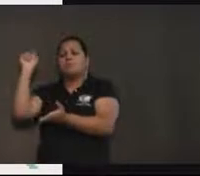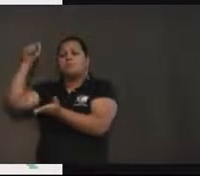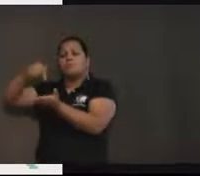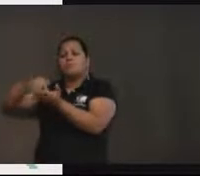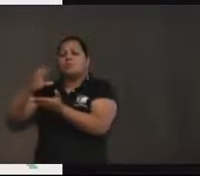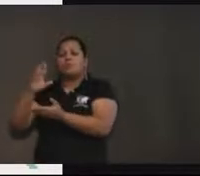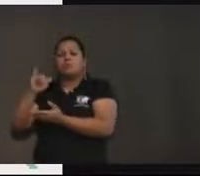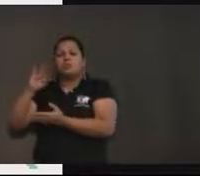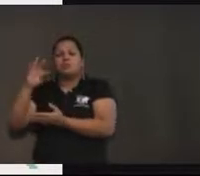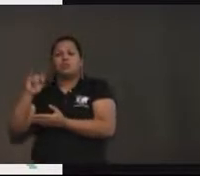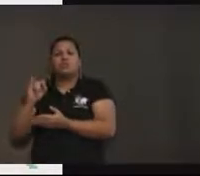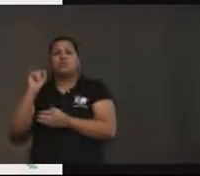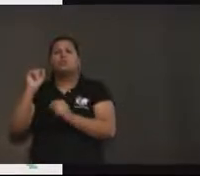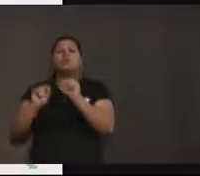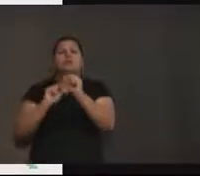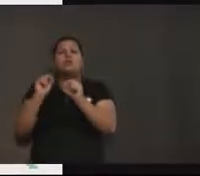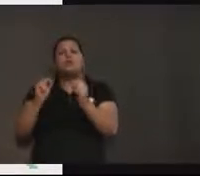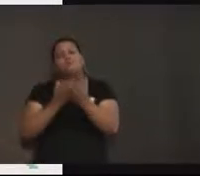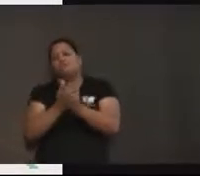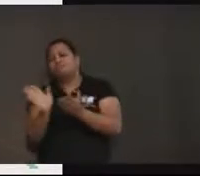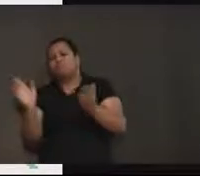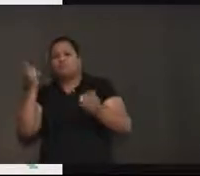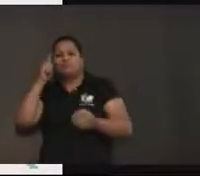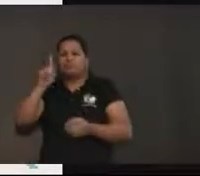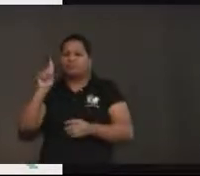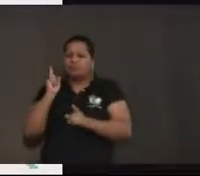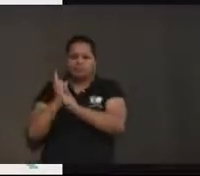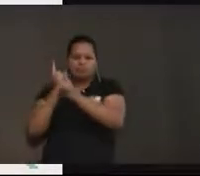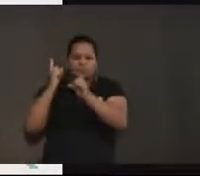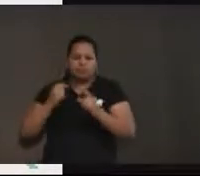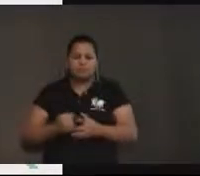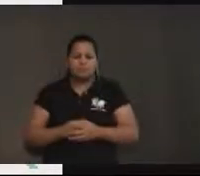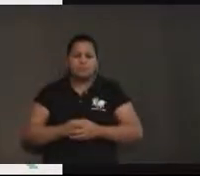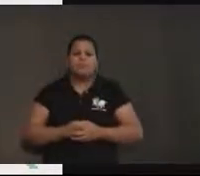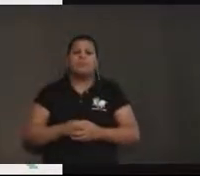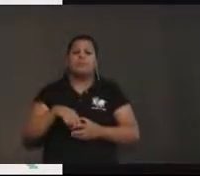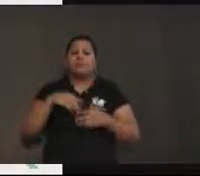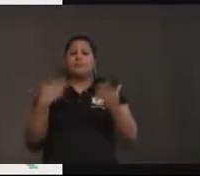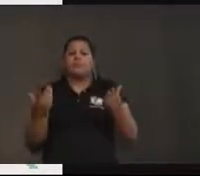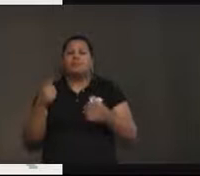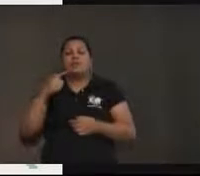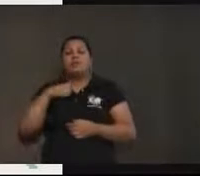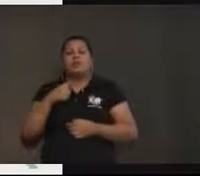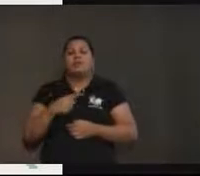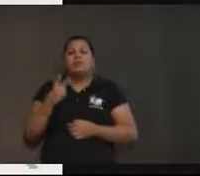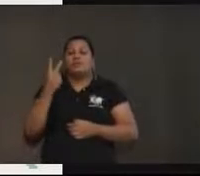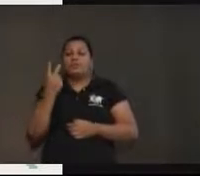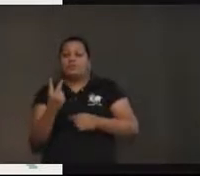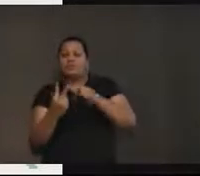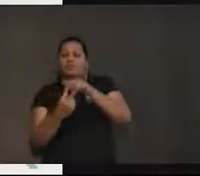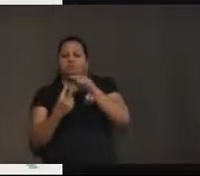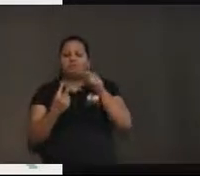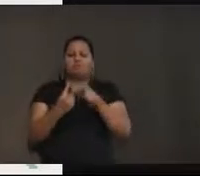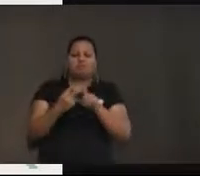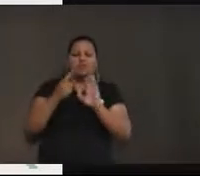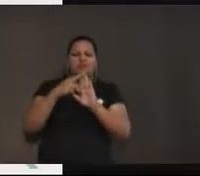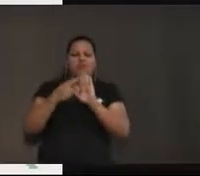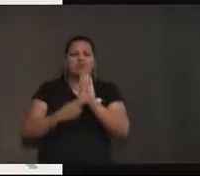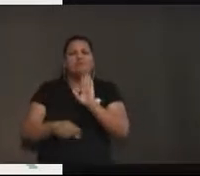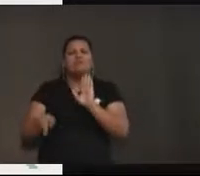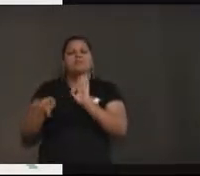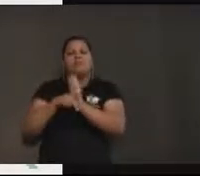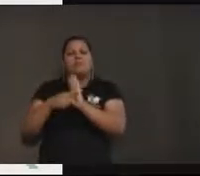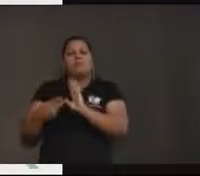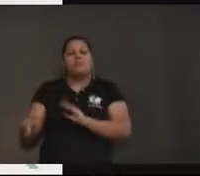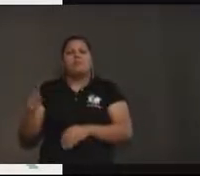para um ponto que você quer então esses são os dois pilares do teorema do Passo da montanha e dos